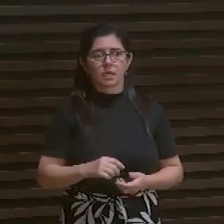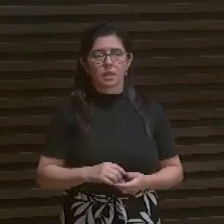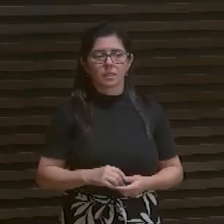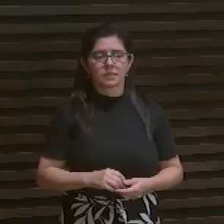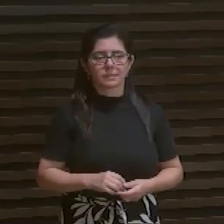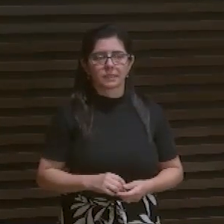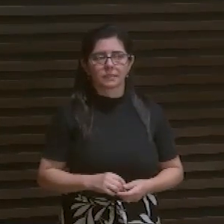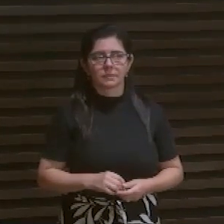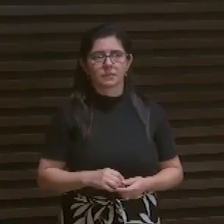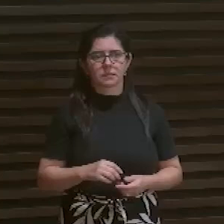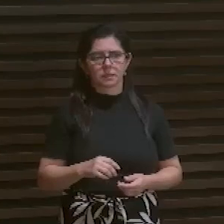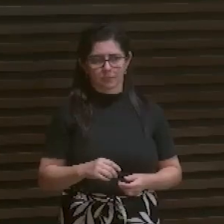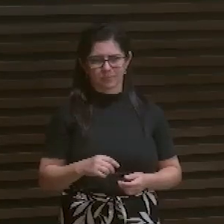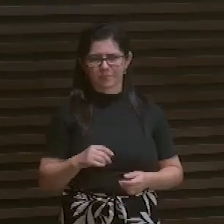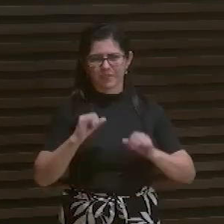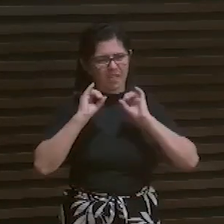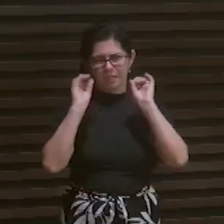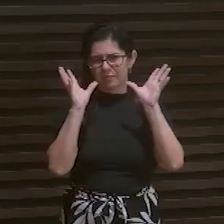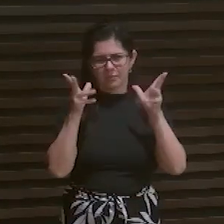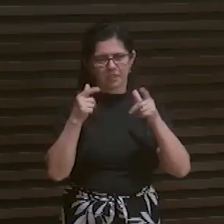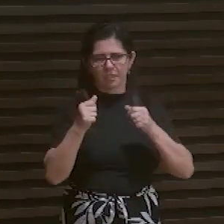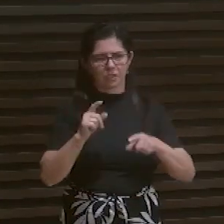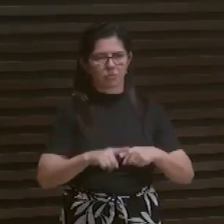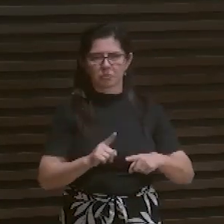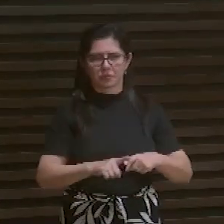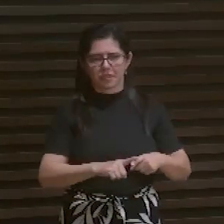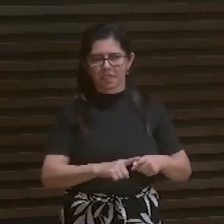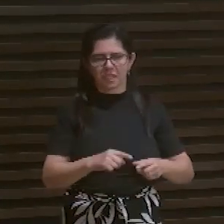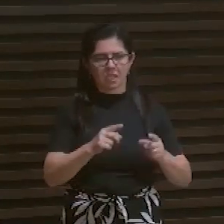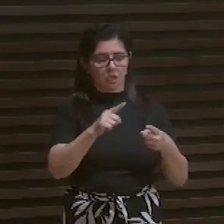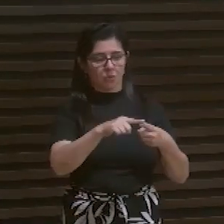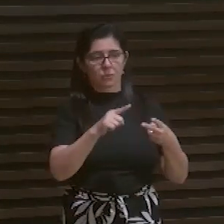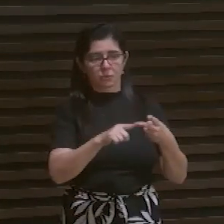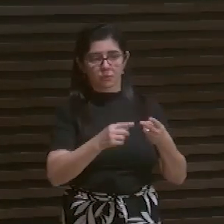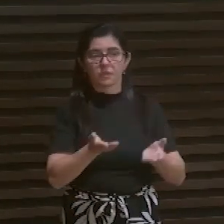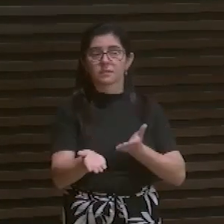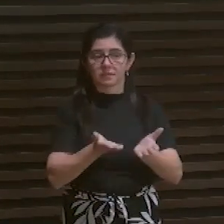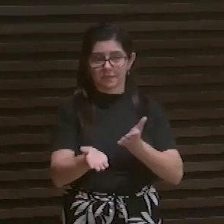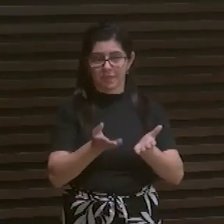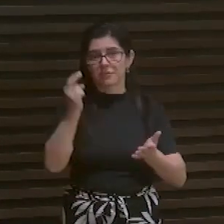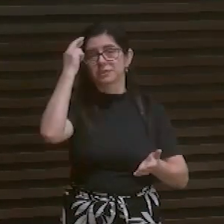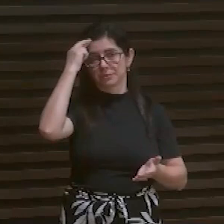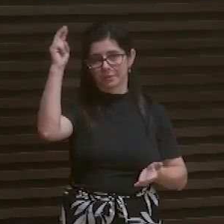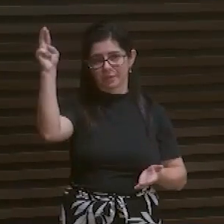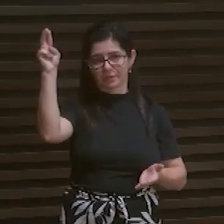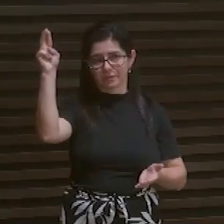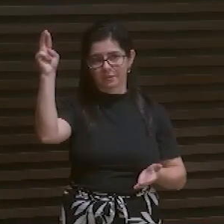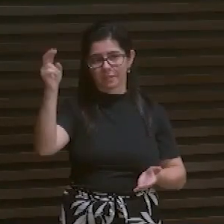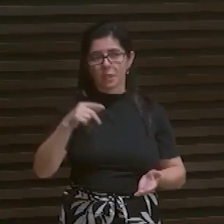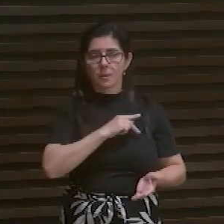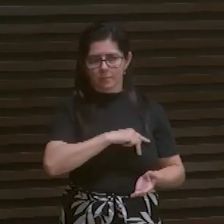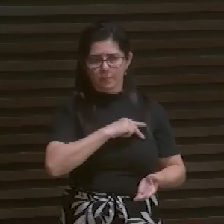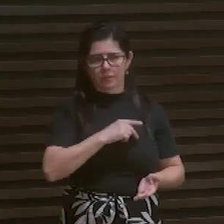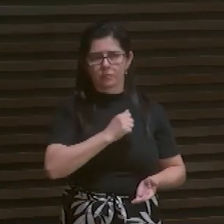vem logo depois. Eles eram apenas servos, assim como Cristo era servo. Paulo e Apolo eram instrumentos nas mãos